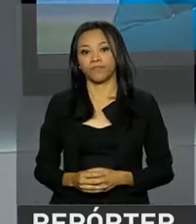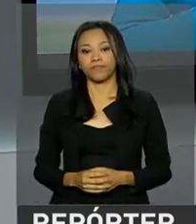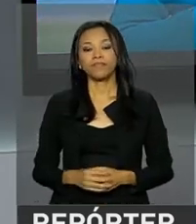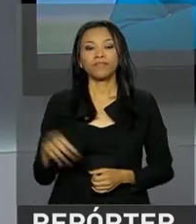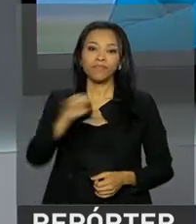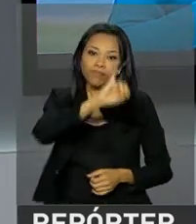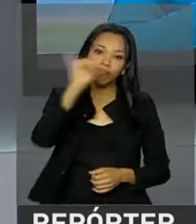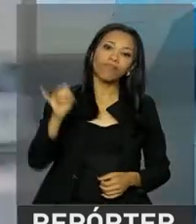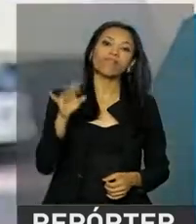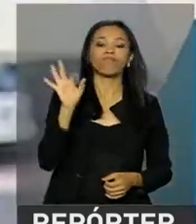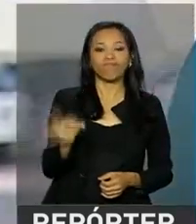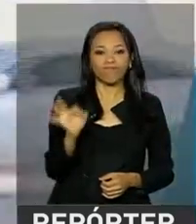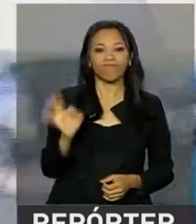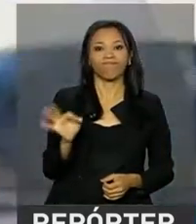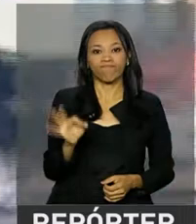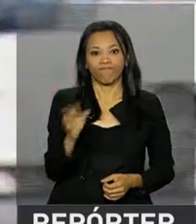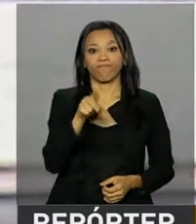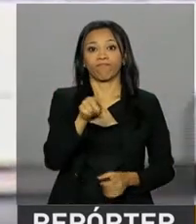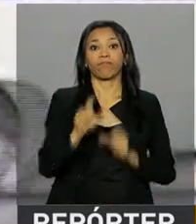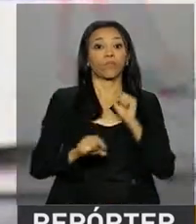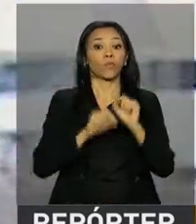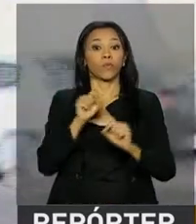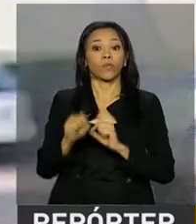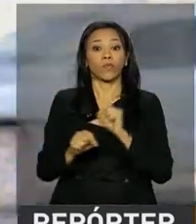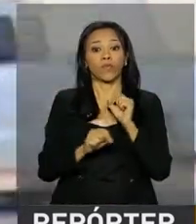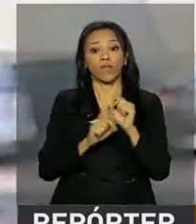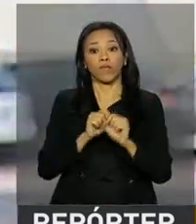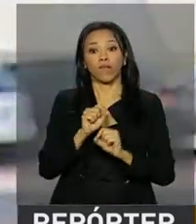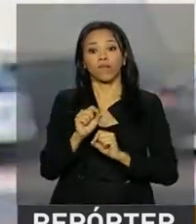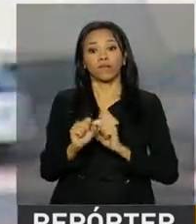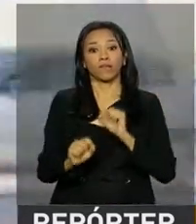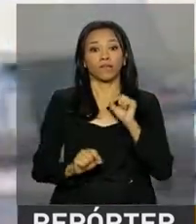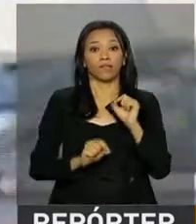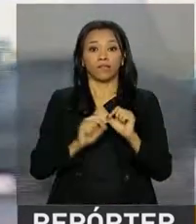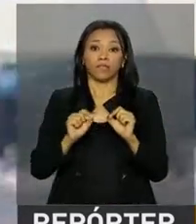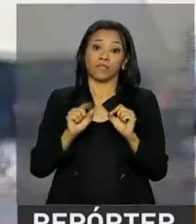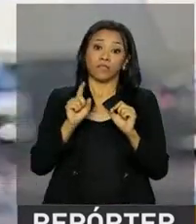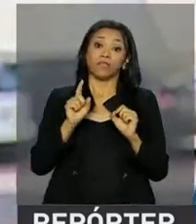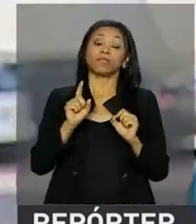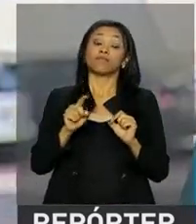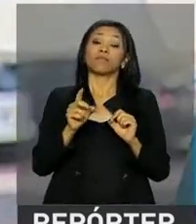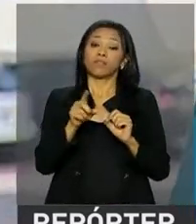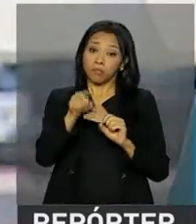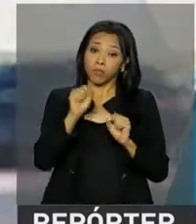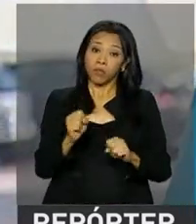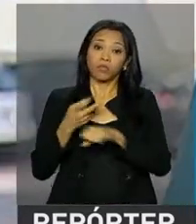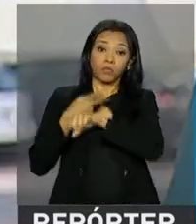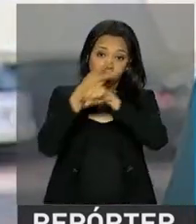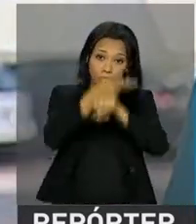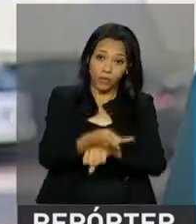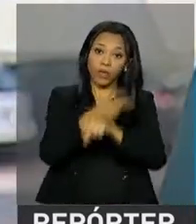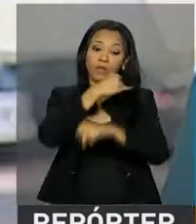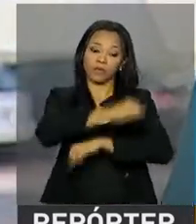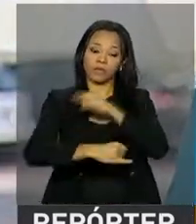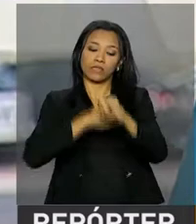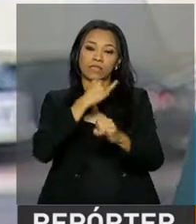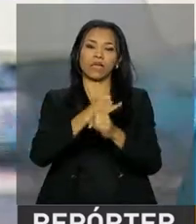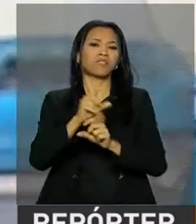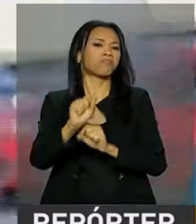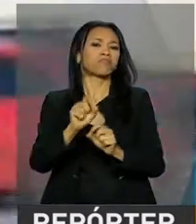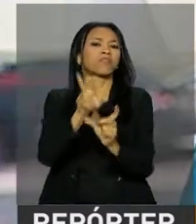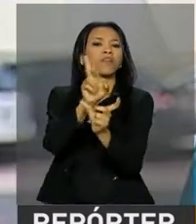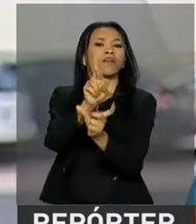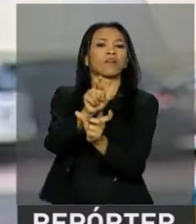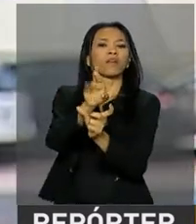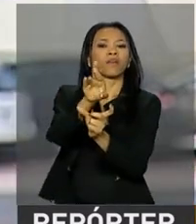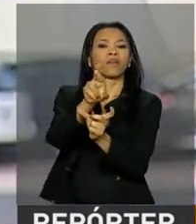Oi, Leandro, é isso mesmo. Olha, a consulta vai estar disponível pelo site da Receita Federal a partir de